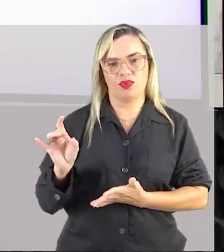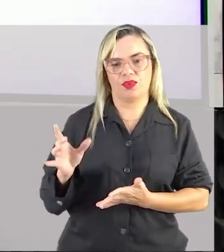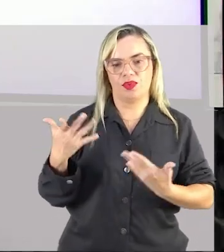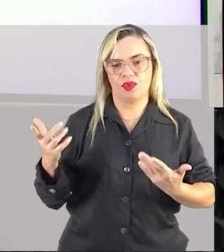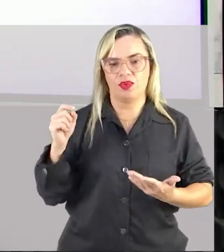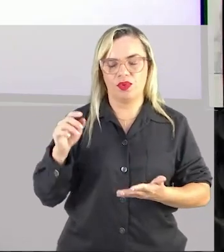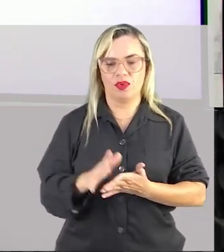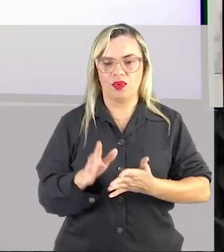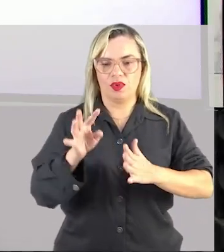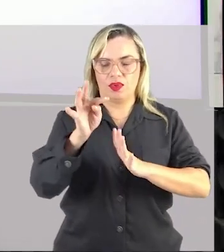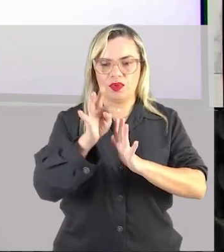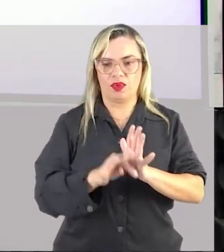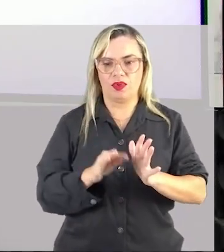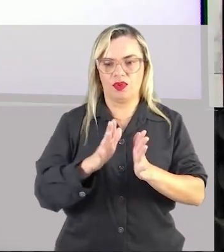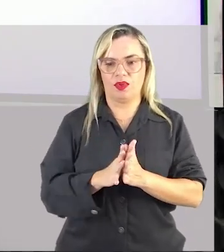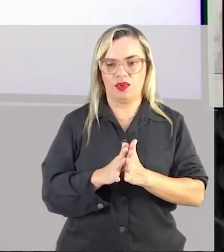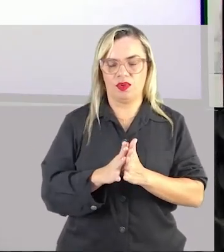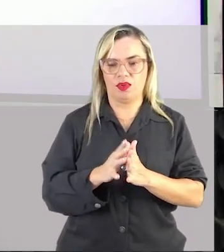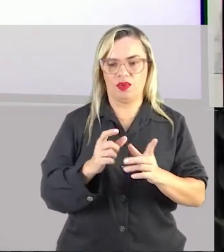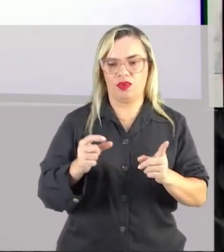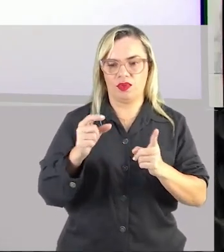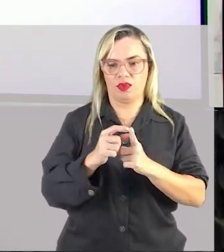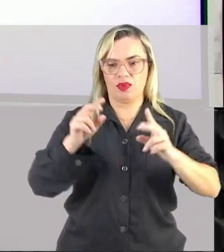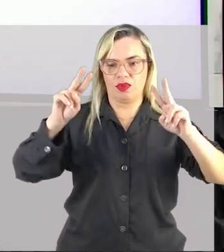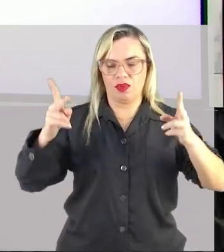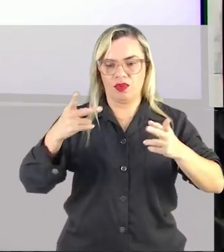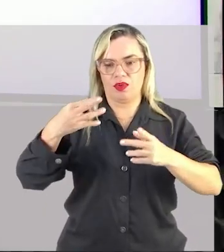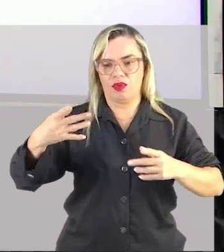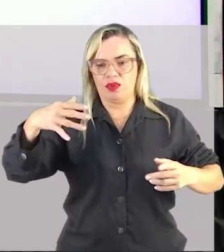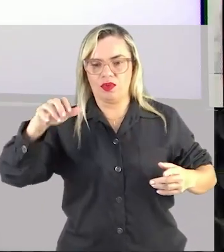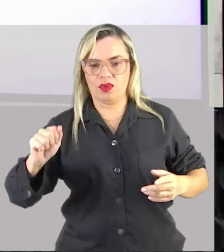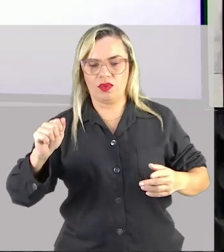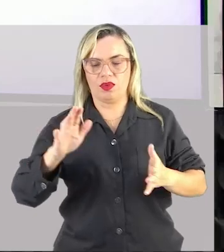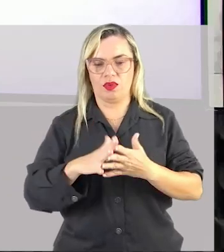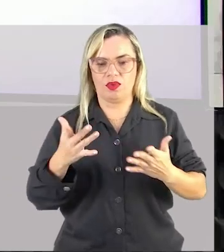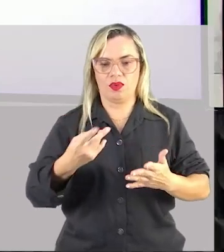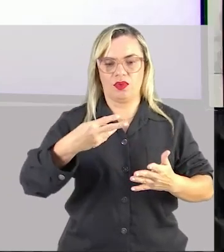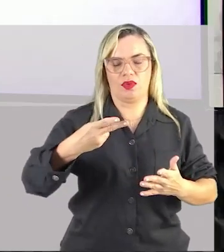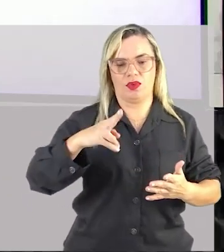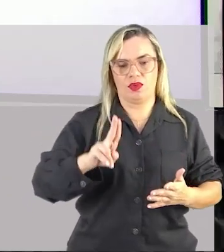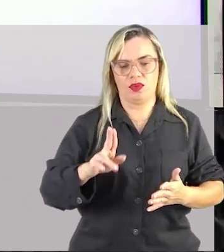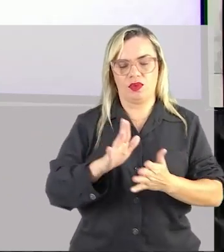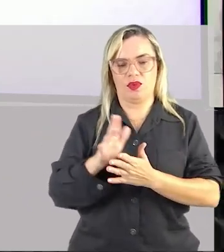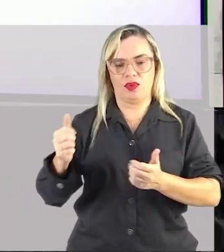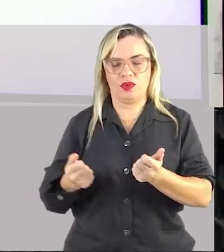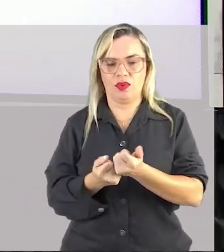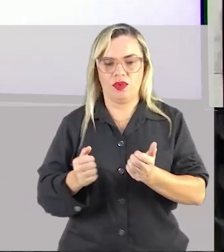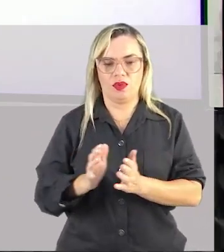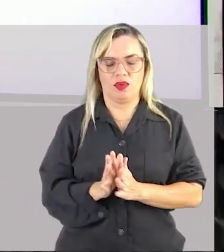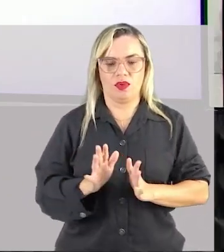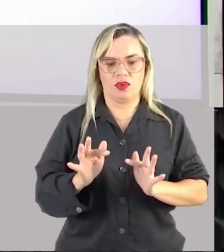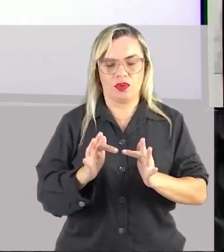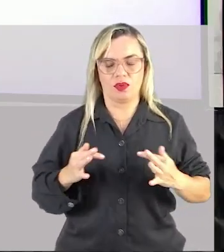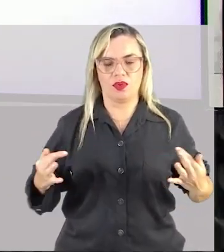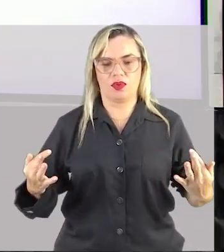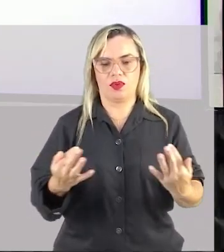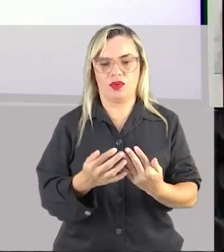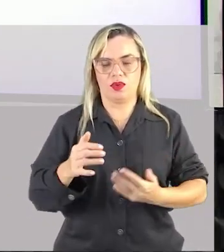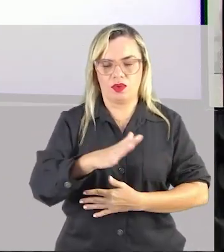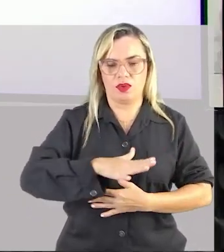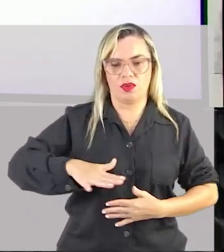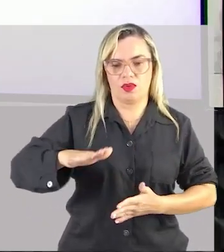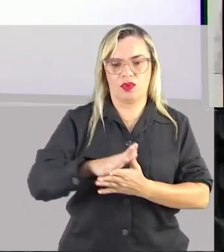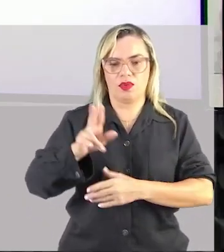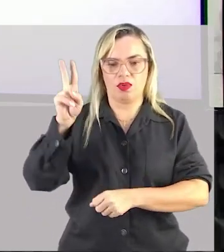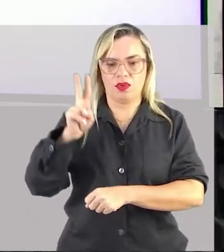pessoal. No texto, as palavras crianças e tribo, Criança, criação, tribo, a rede de apoio que a mãe tem, Elas estão